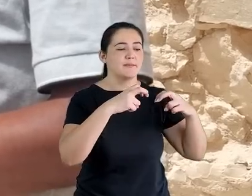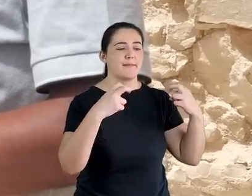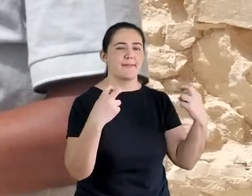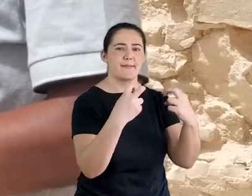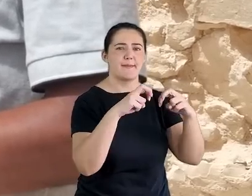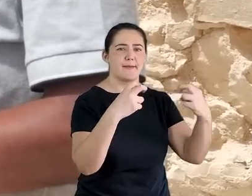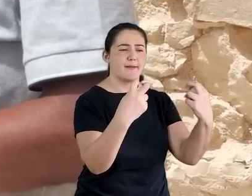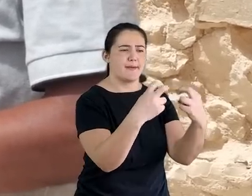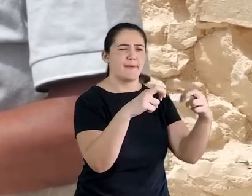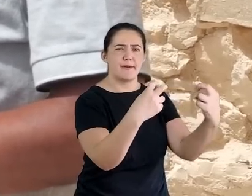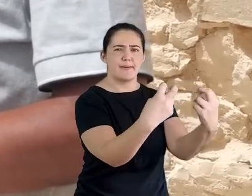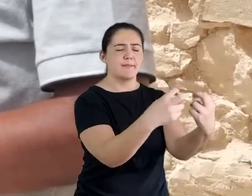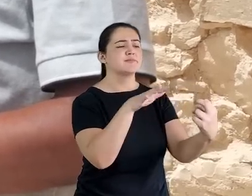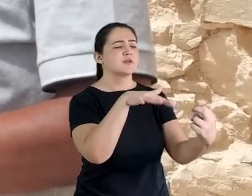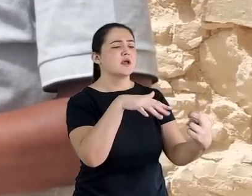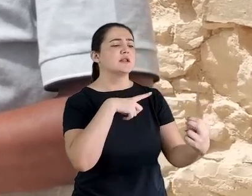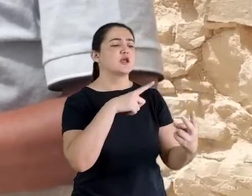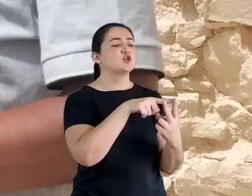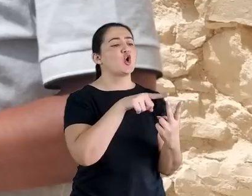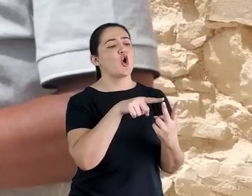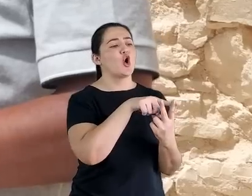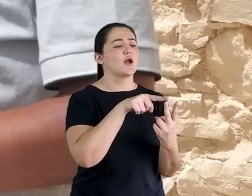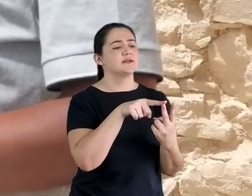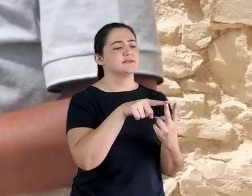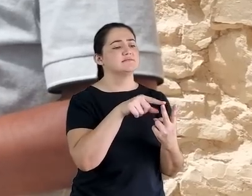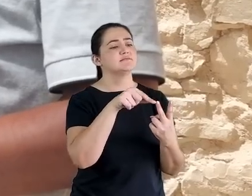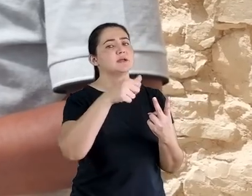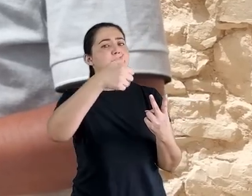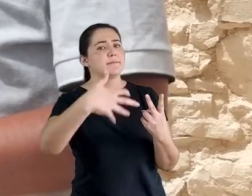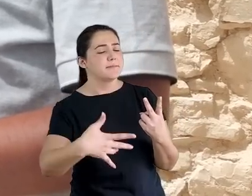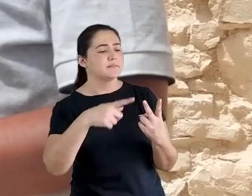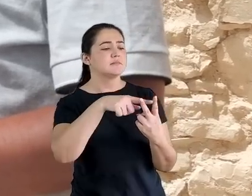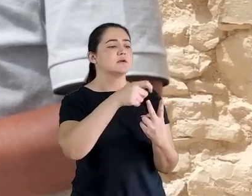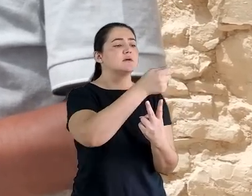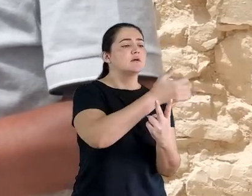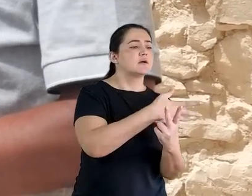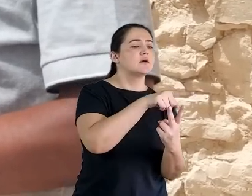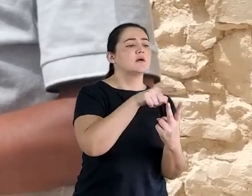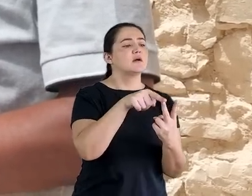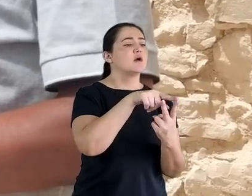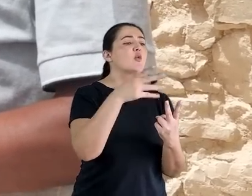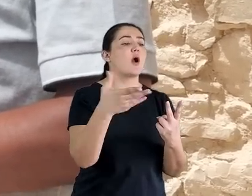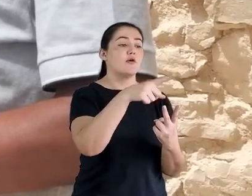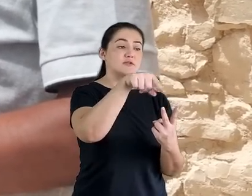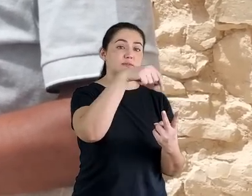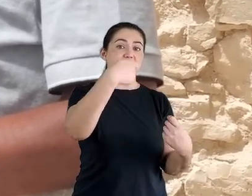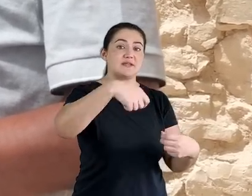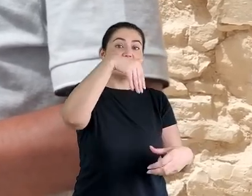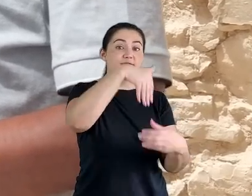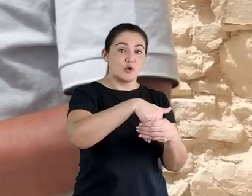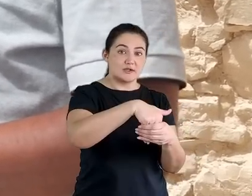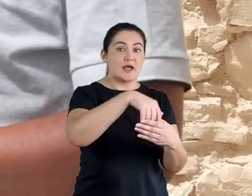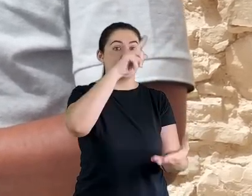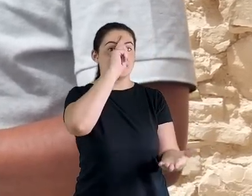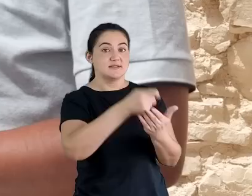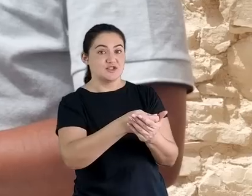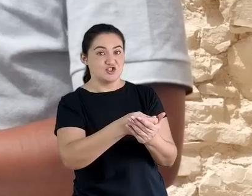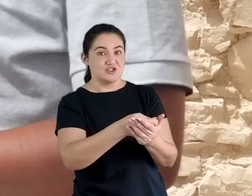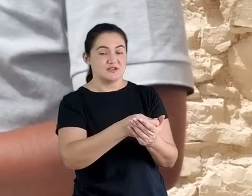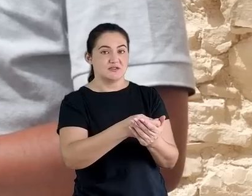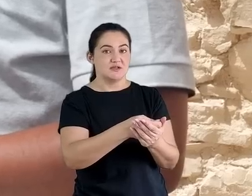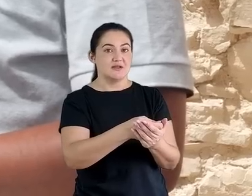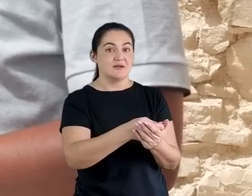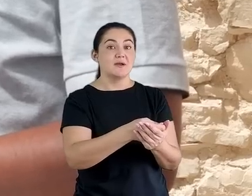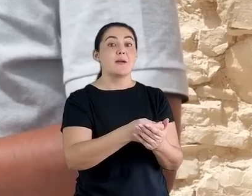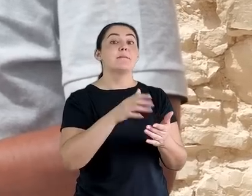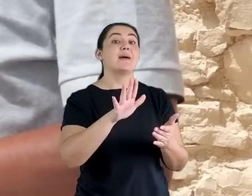e dizendo que lhes dá as duas opções, e eventualmente eles têm que votar e decidir. Mas o grande dilema aqui é que,